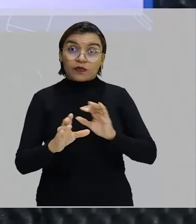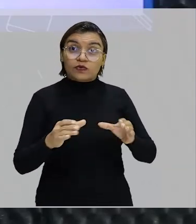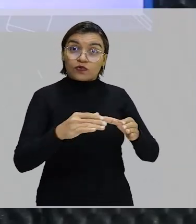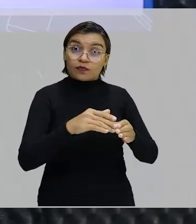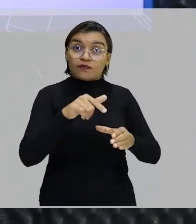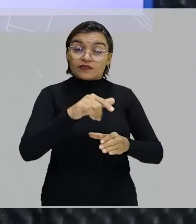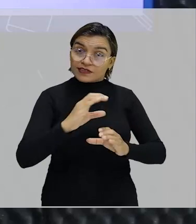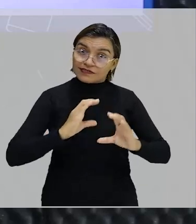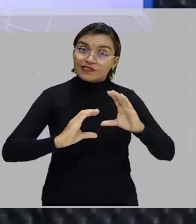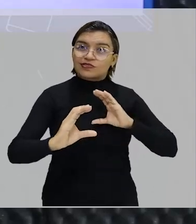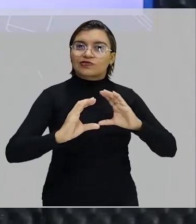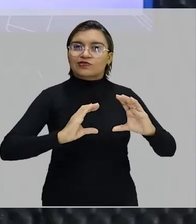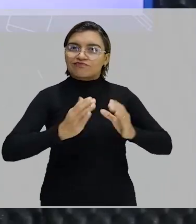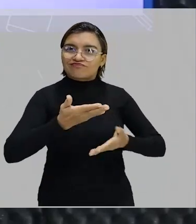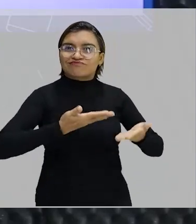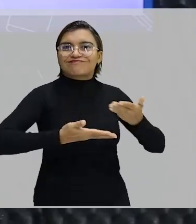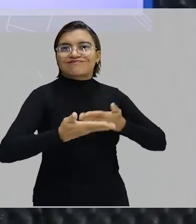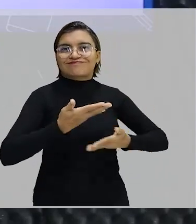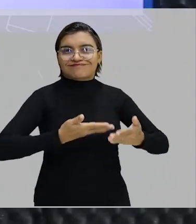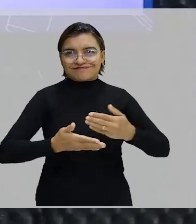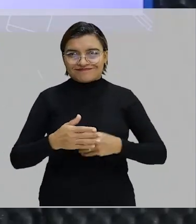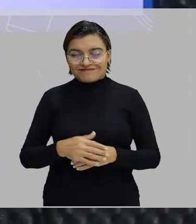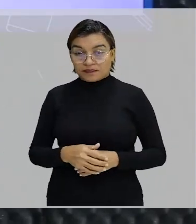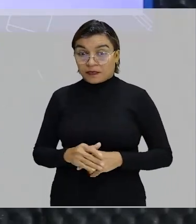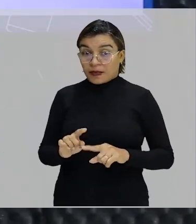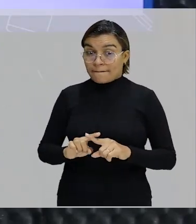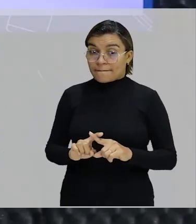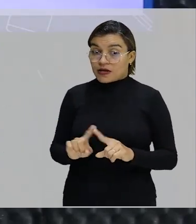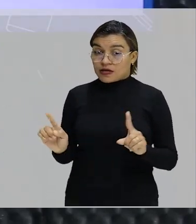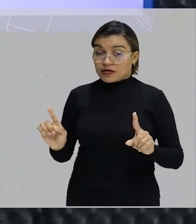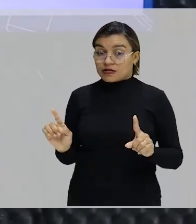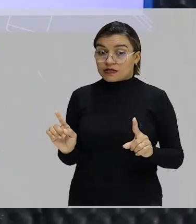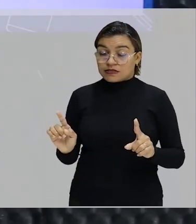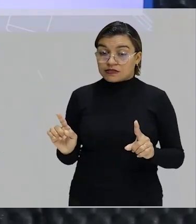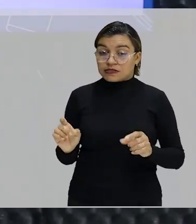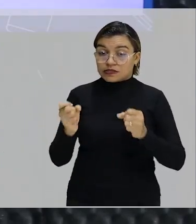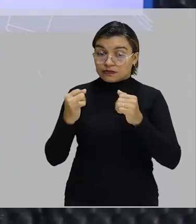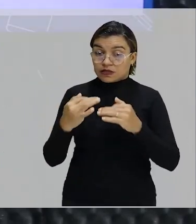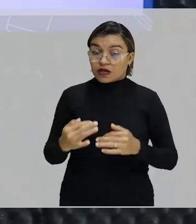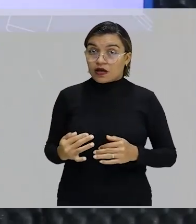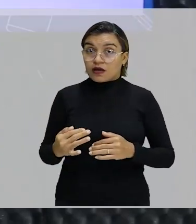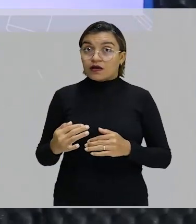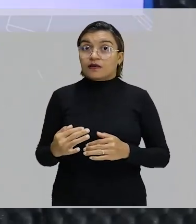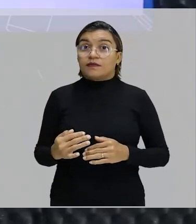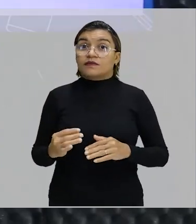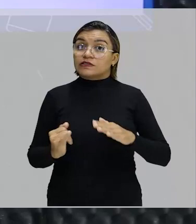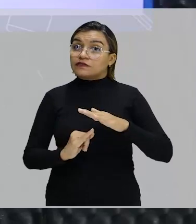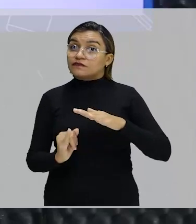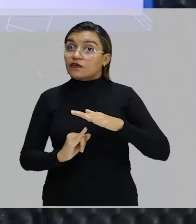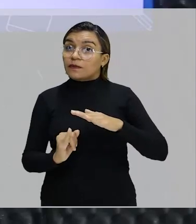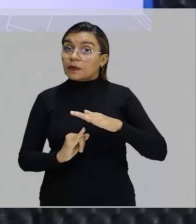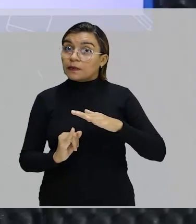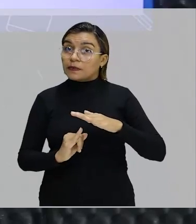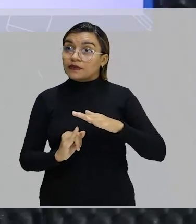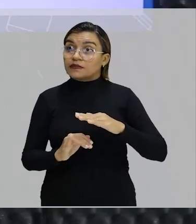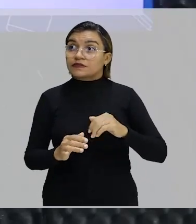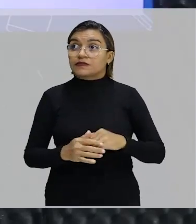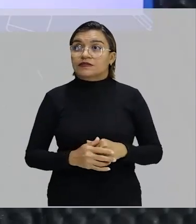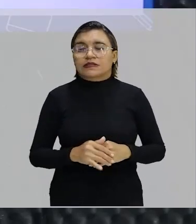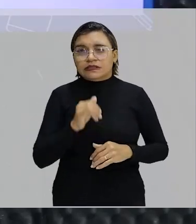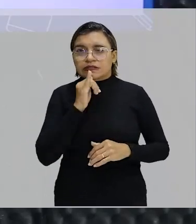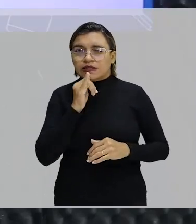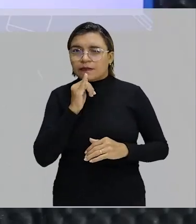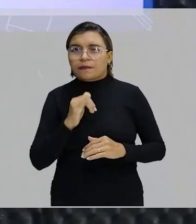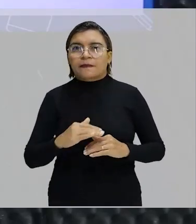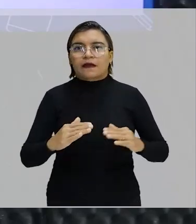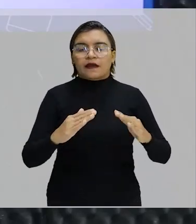você vai se comunicando, tá certo? Então, mas quando nós falamos informalmente, como eu já disse, entre amigos,